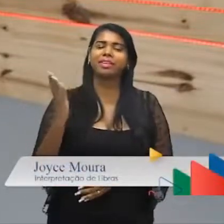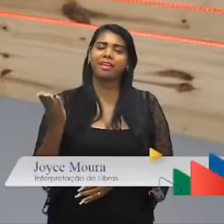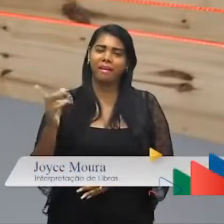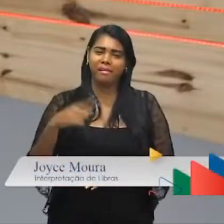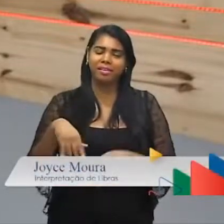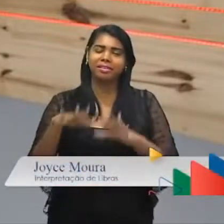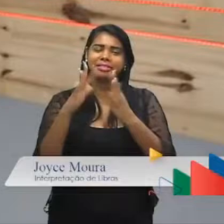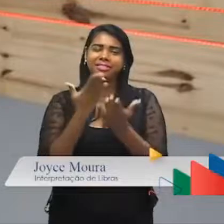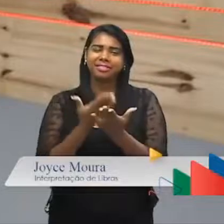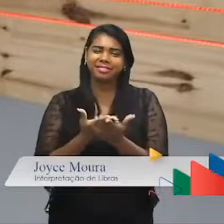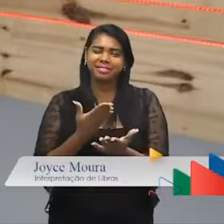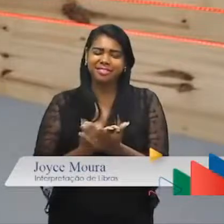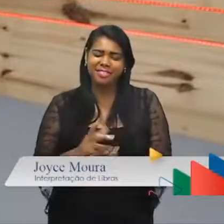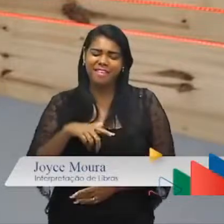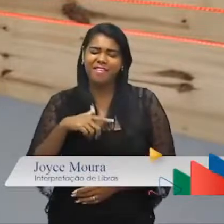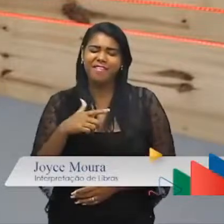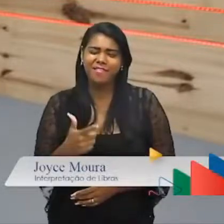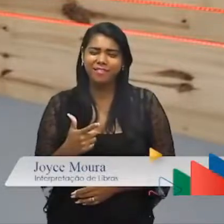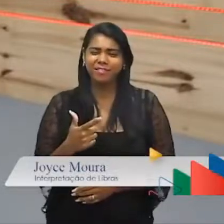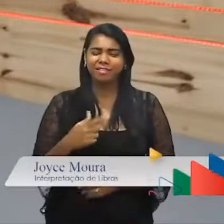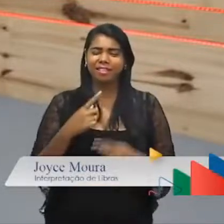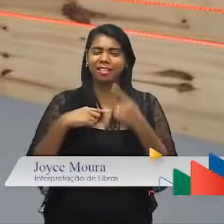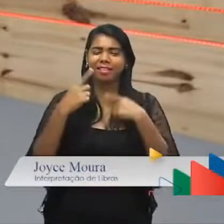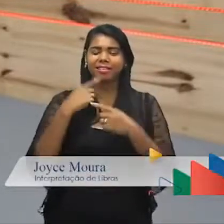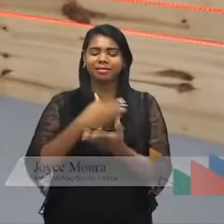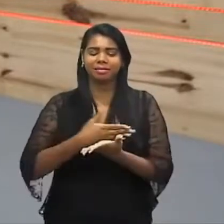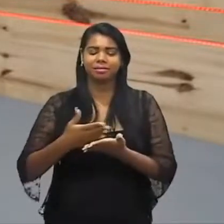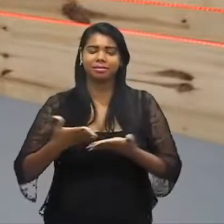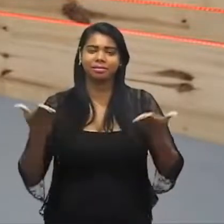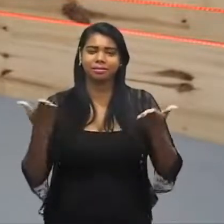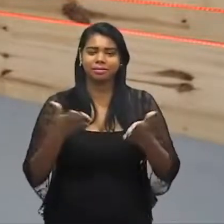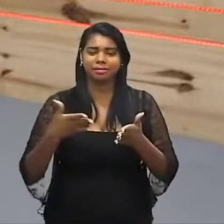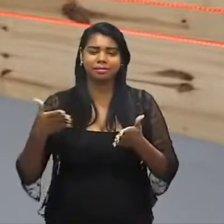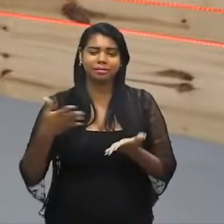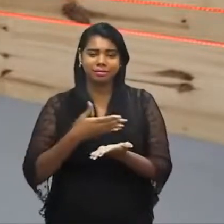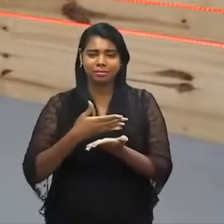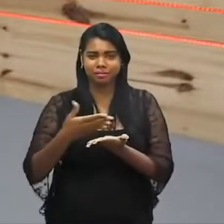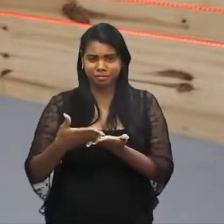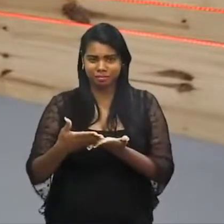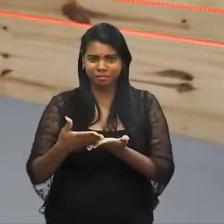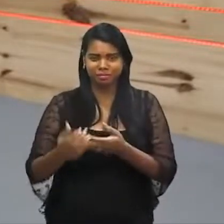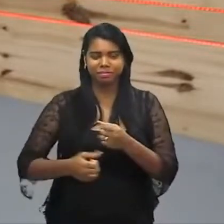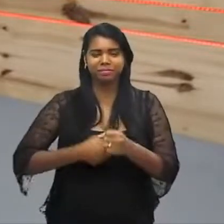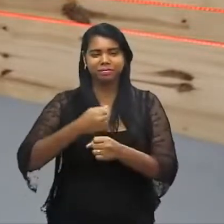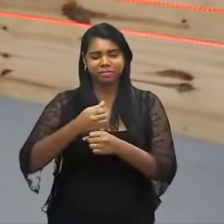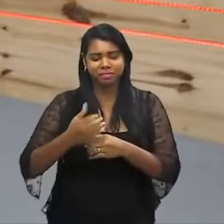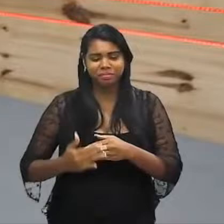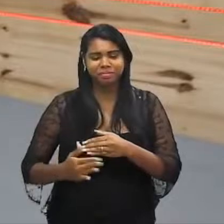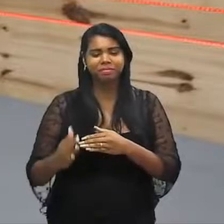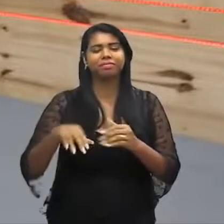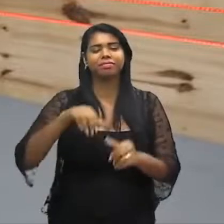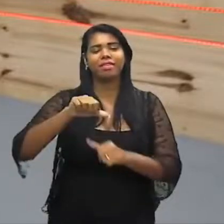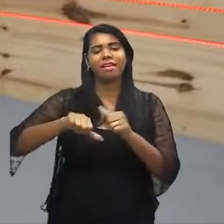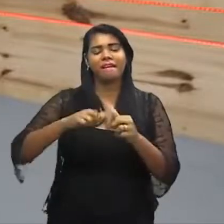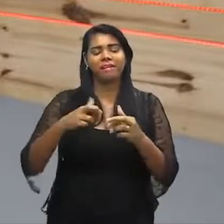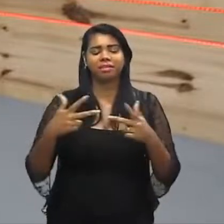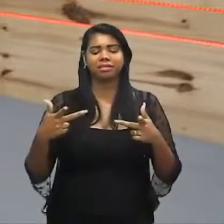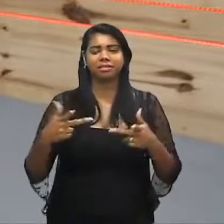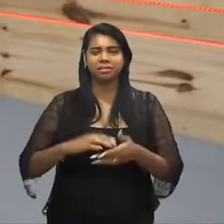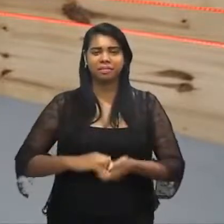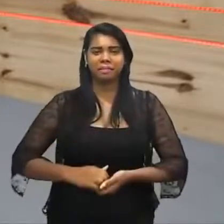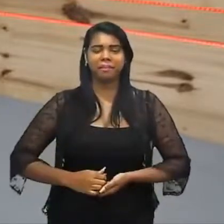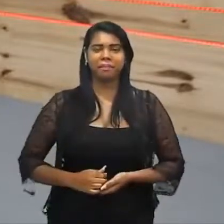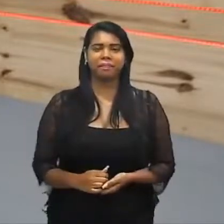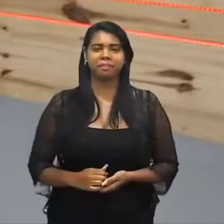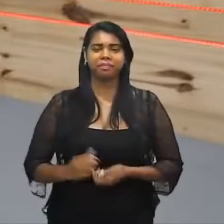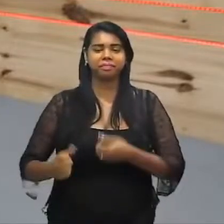sua escola com todo o gás, com toda a energia, para começar o segundo semestre desse ano, que está sendo uma renovação de várias coisas, né? É